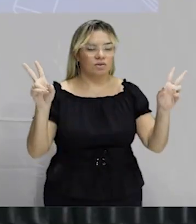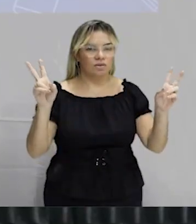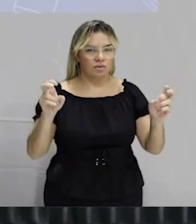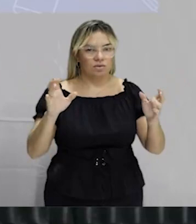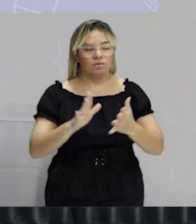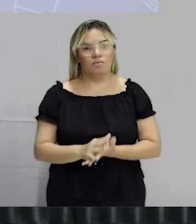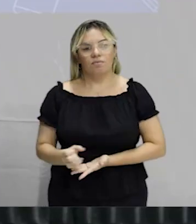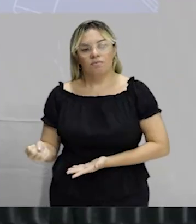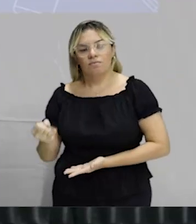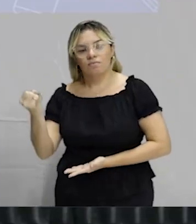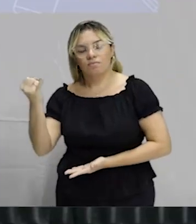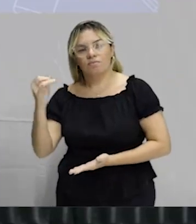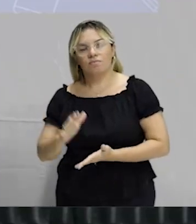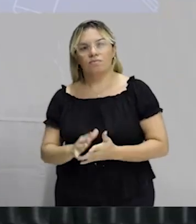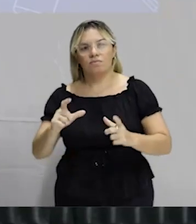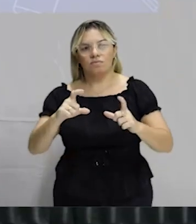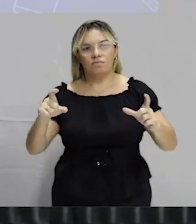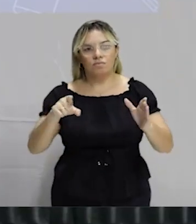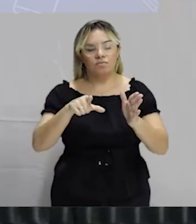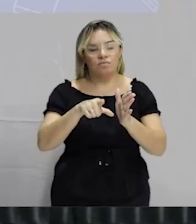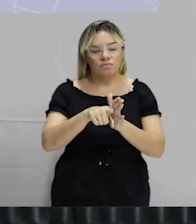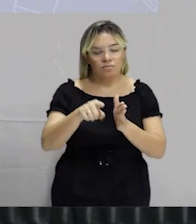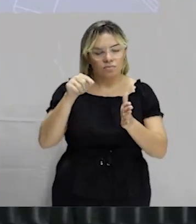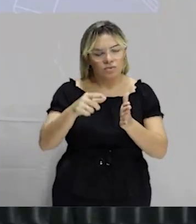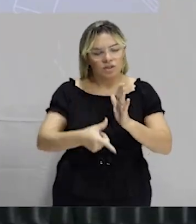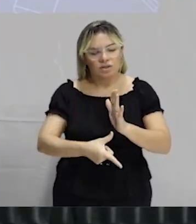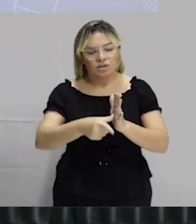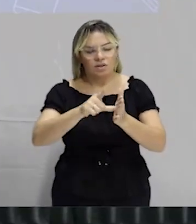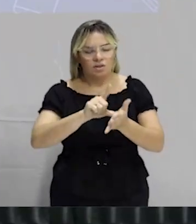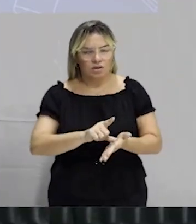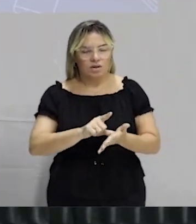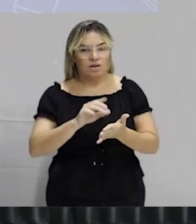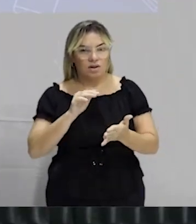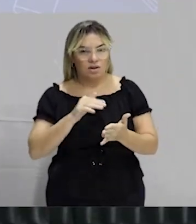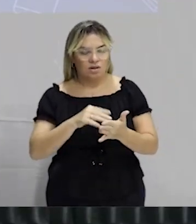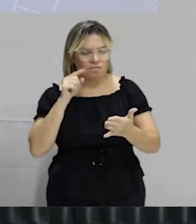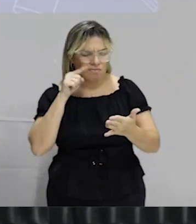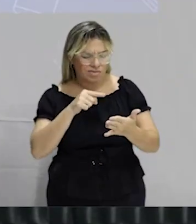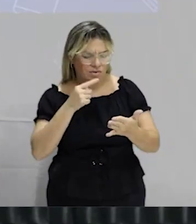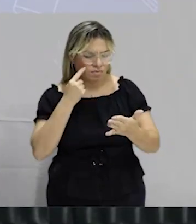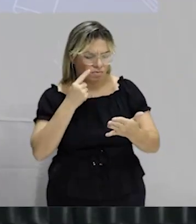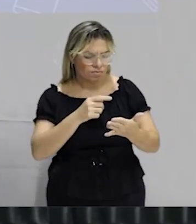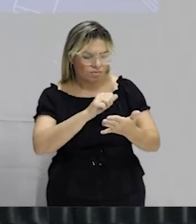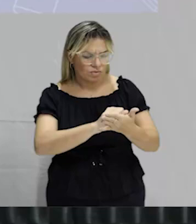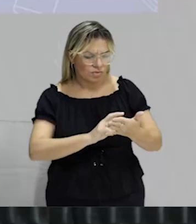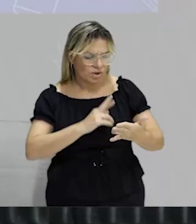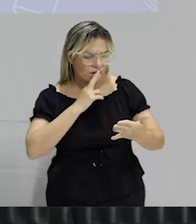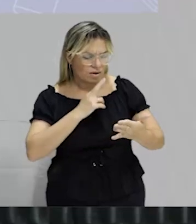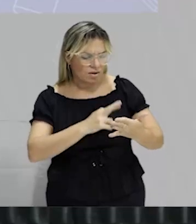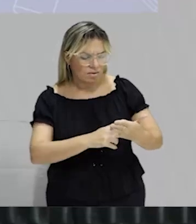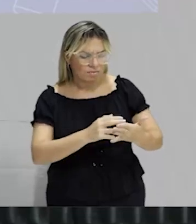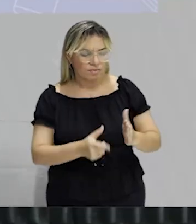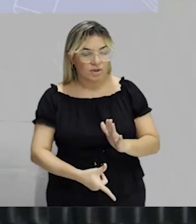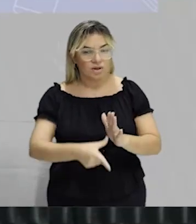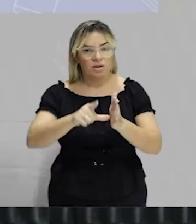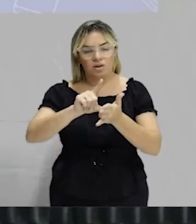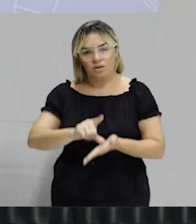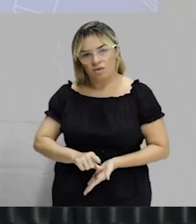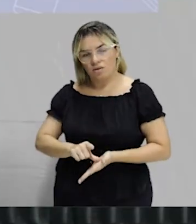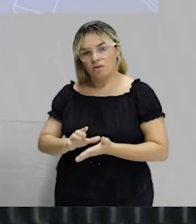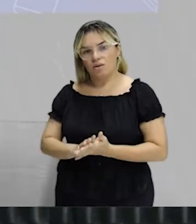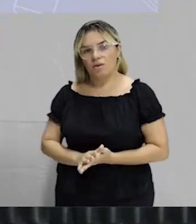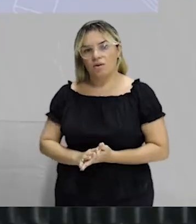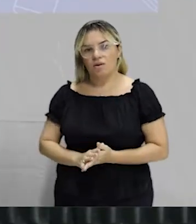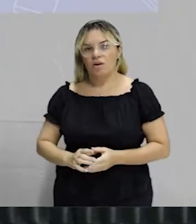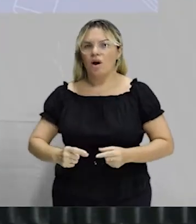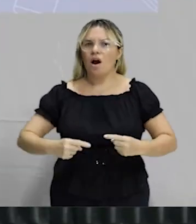muito importante, antes até mesmo de você assistir essa aula, você olhar as